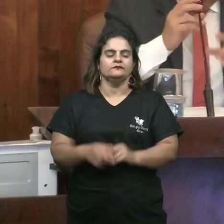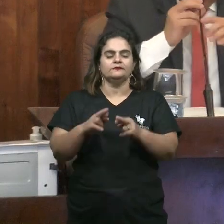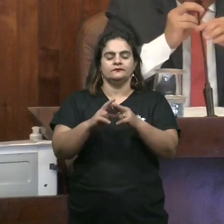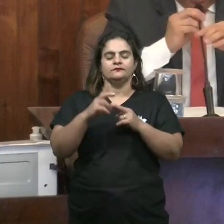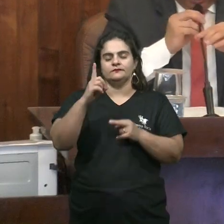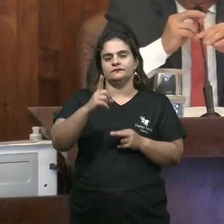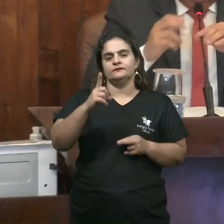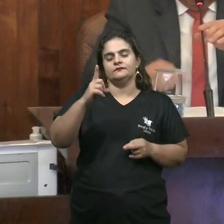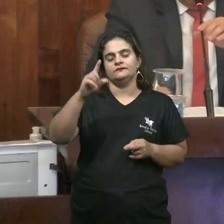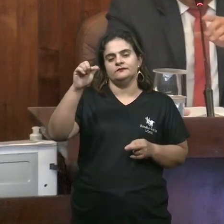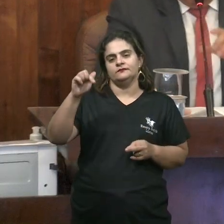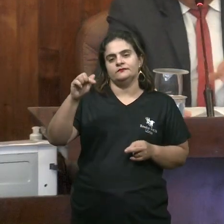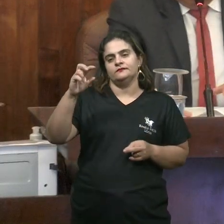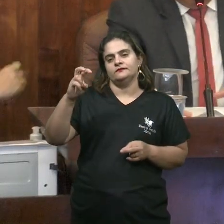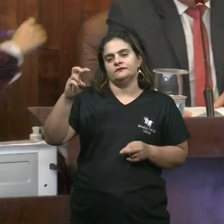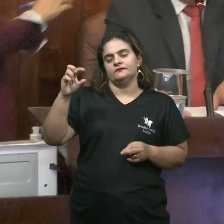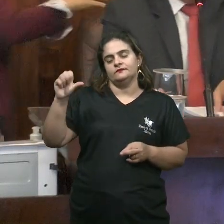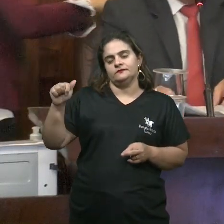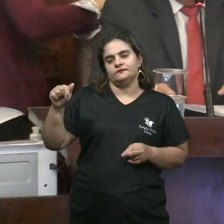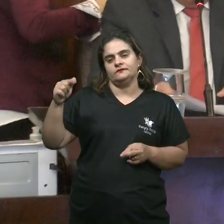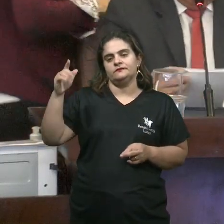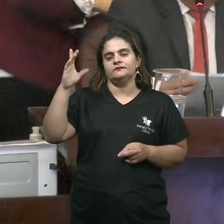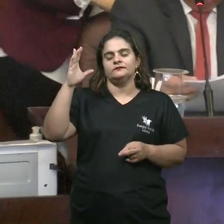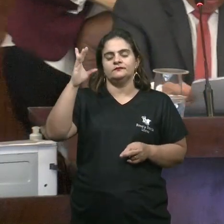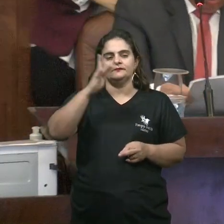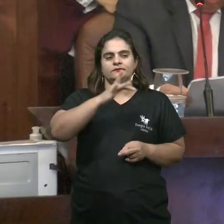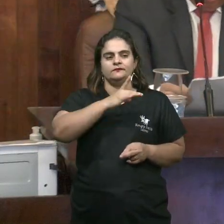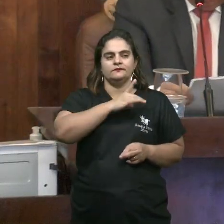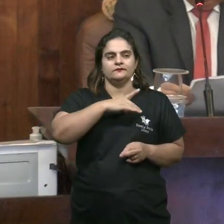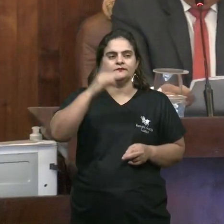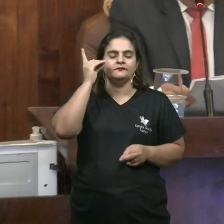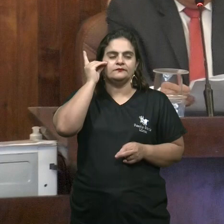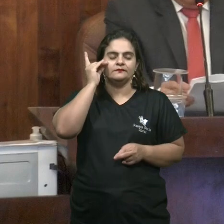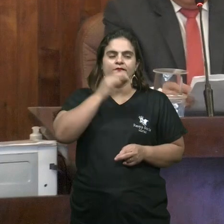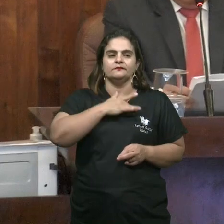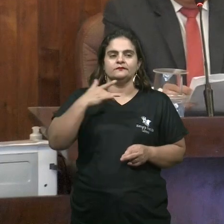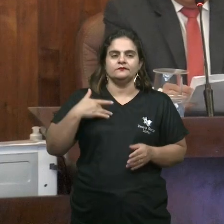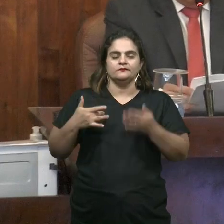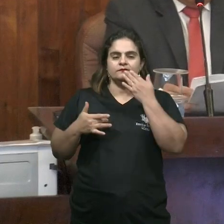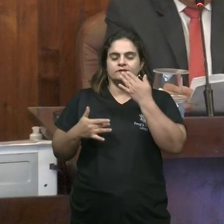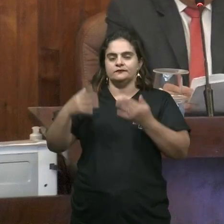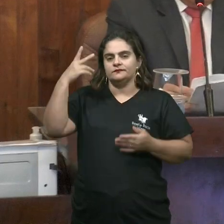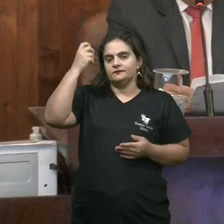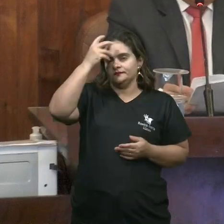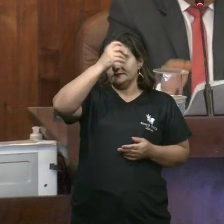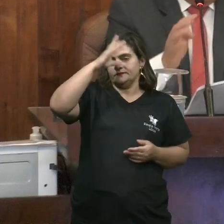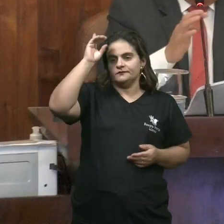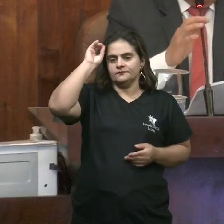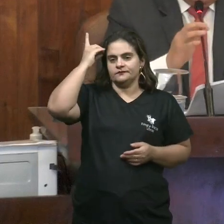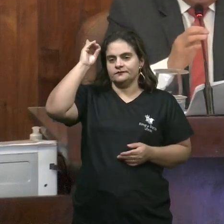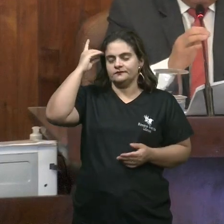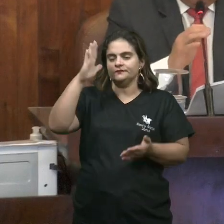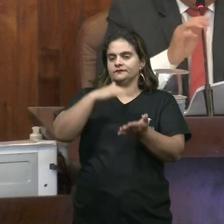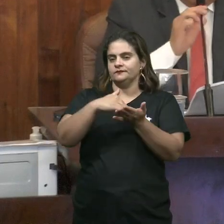Requerimento 1763-2024, vereador Danilo da Saúde. Soliciendo ao prefeito Daniel Alonso, após consulta às secretarias competentes informada a